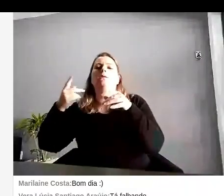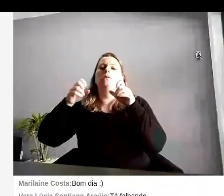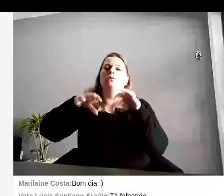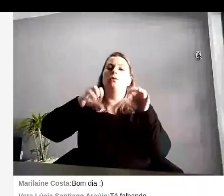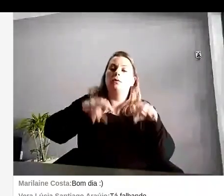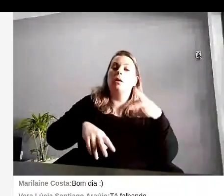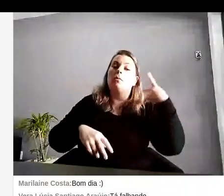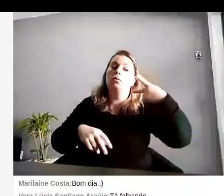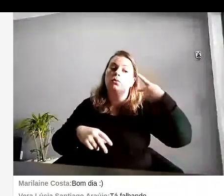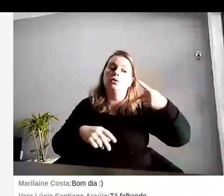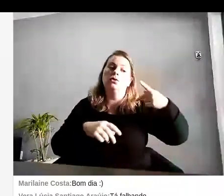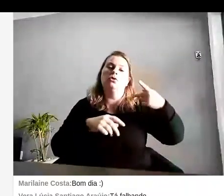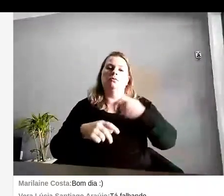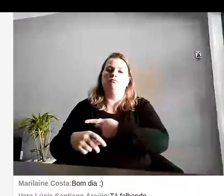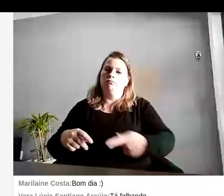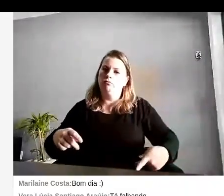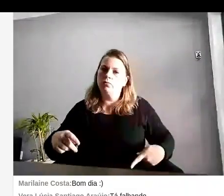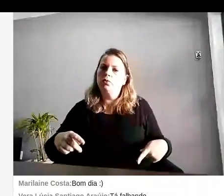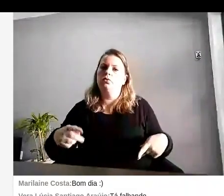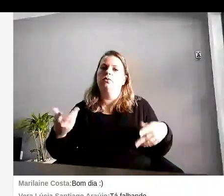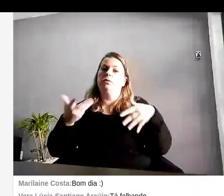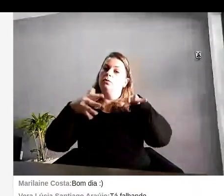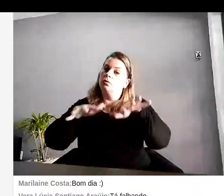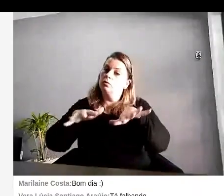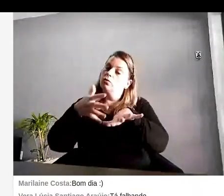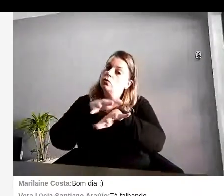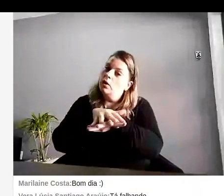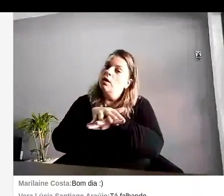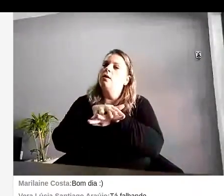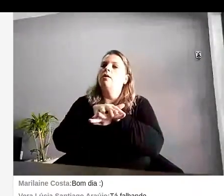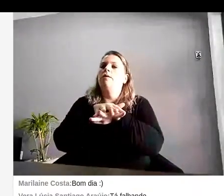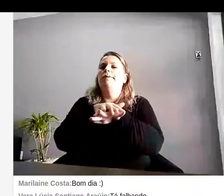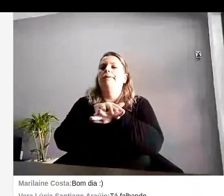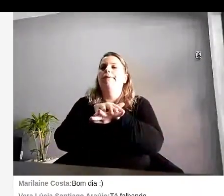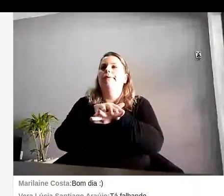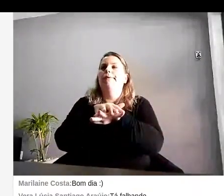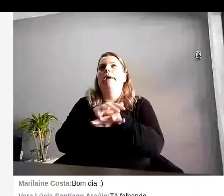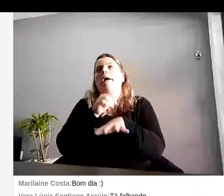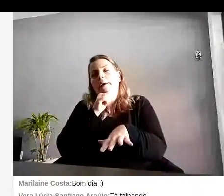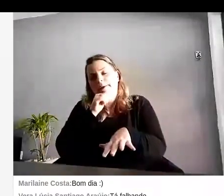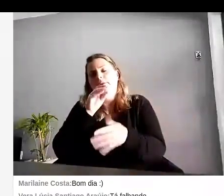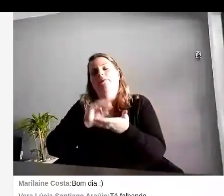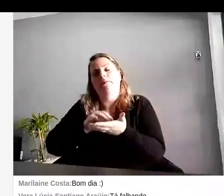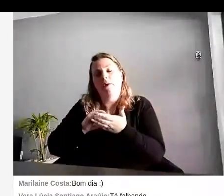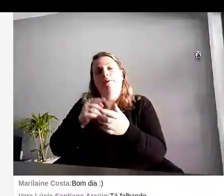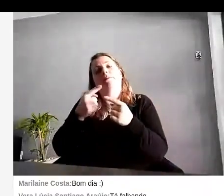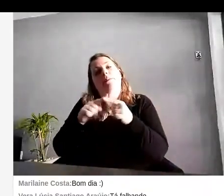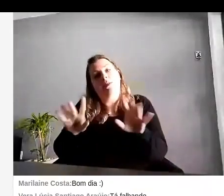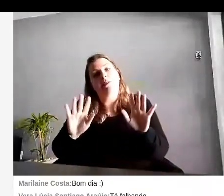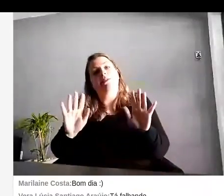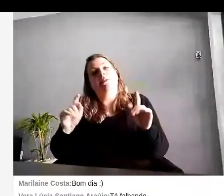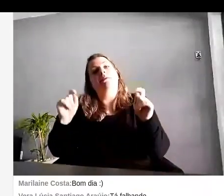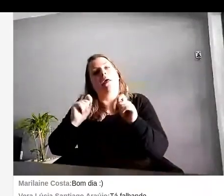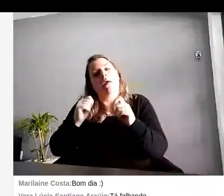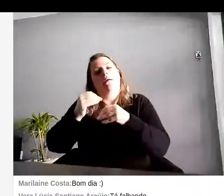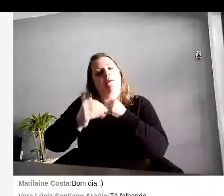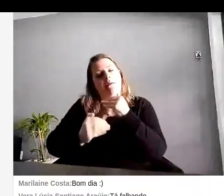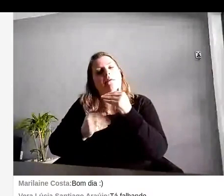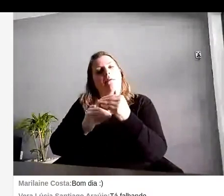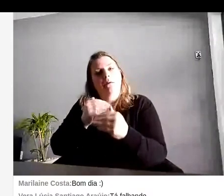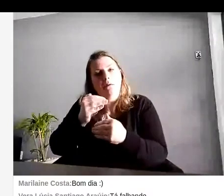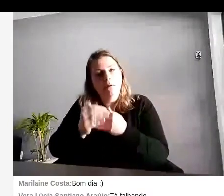de inclusão, que a gente sabe que não é o ideal, mas é o possível, nós,